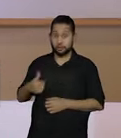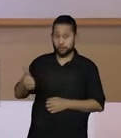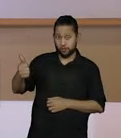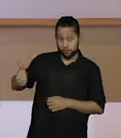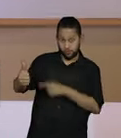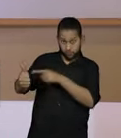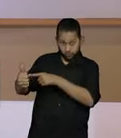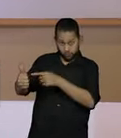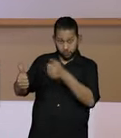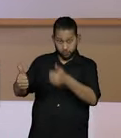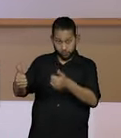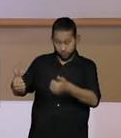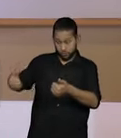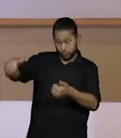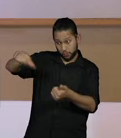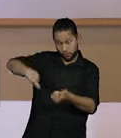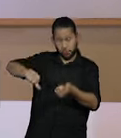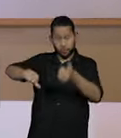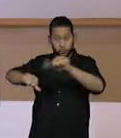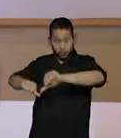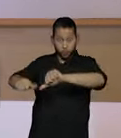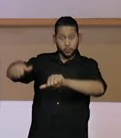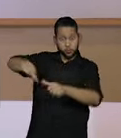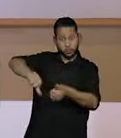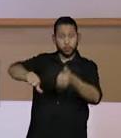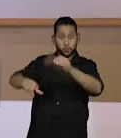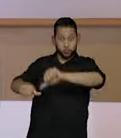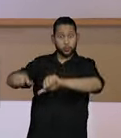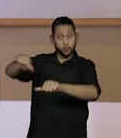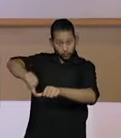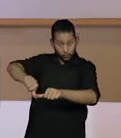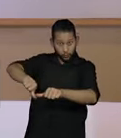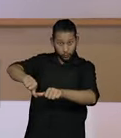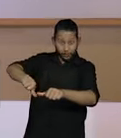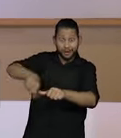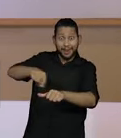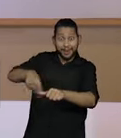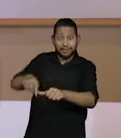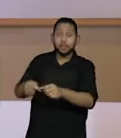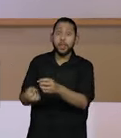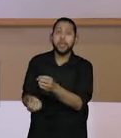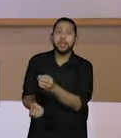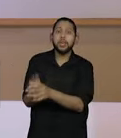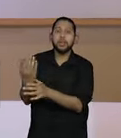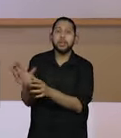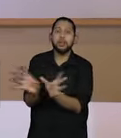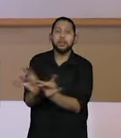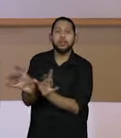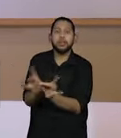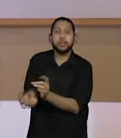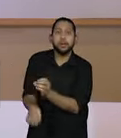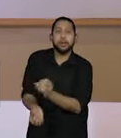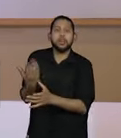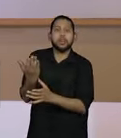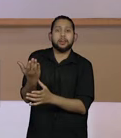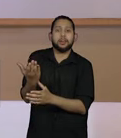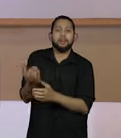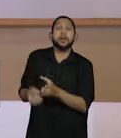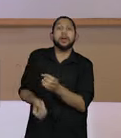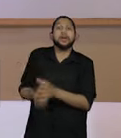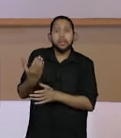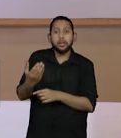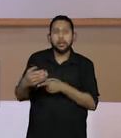reagente e, na sequência, o produto. Separando reagente de produto, a gente tem